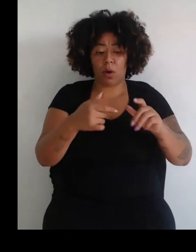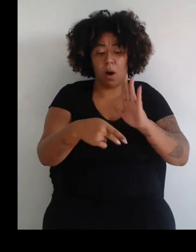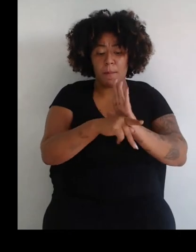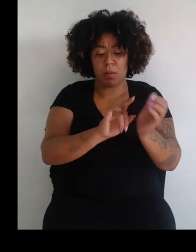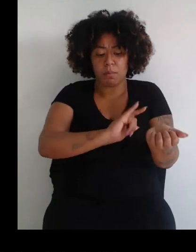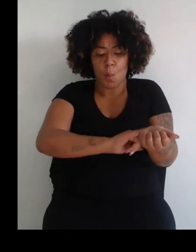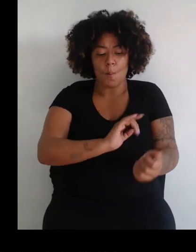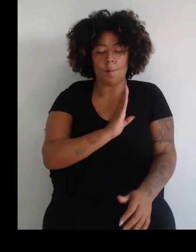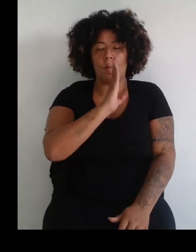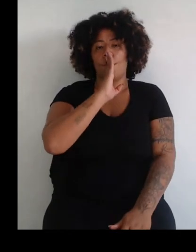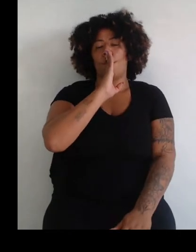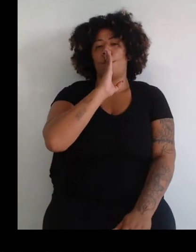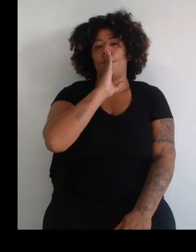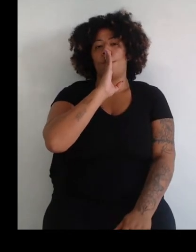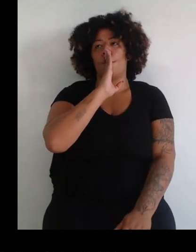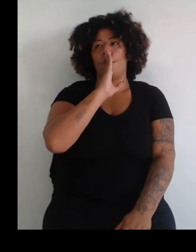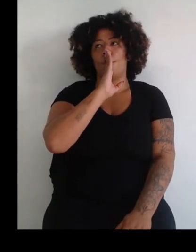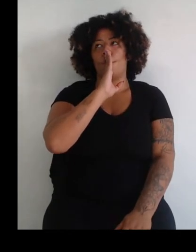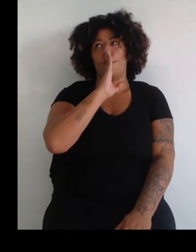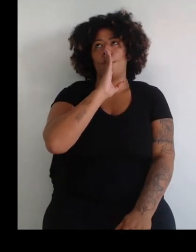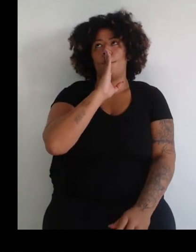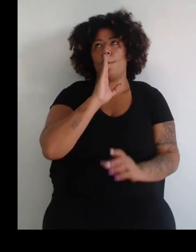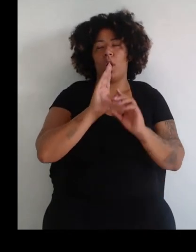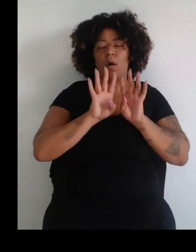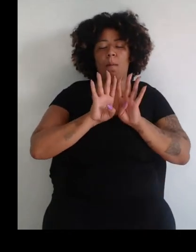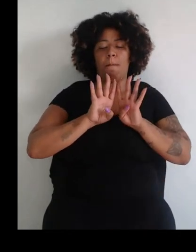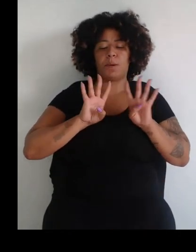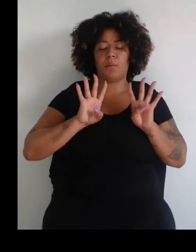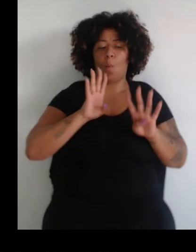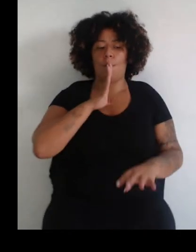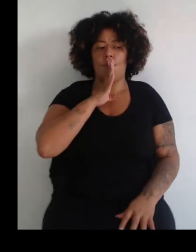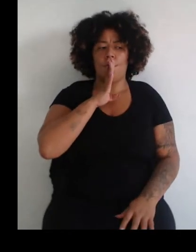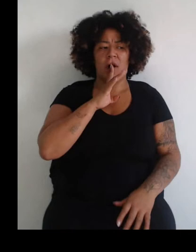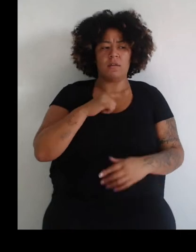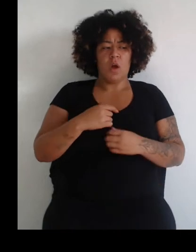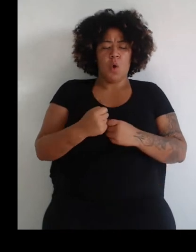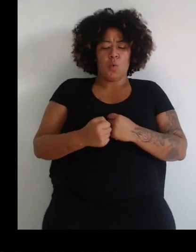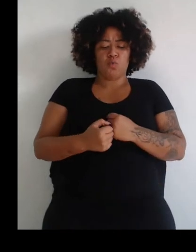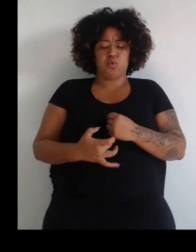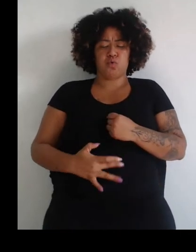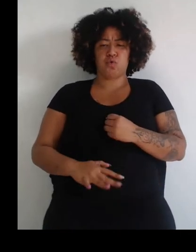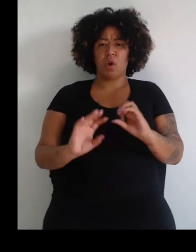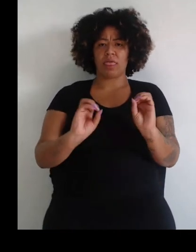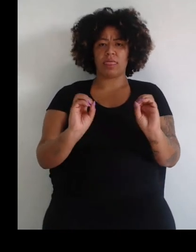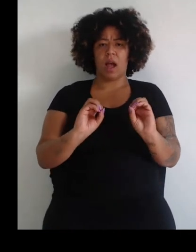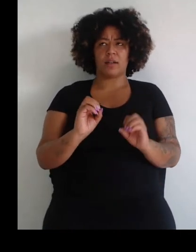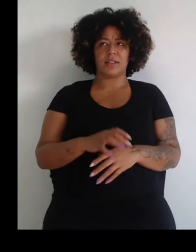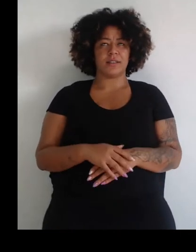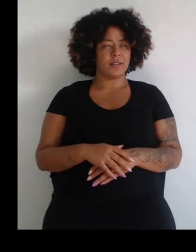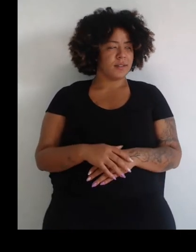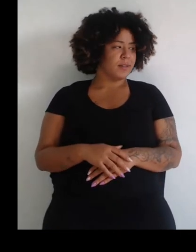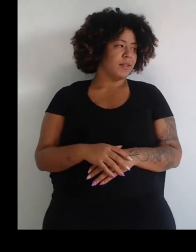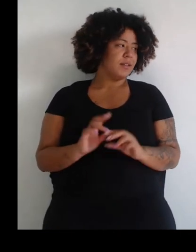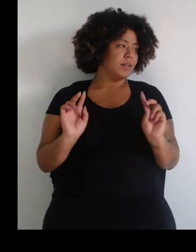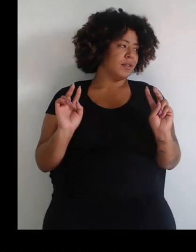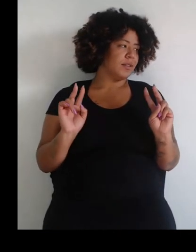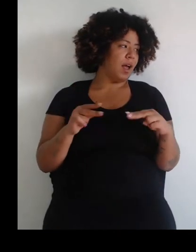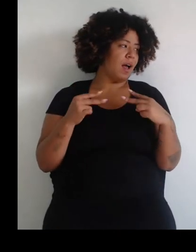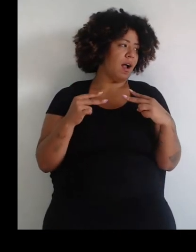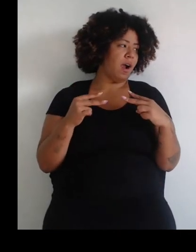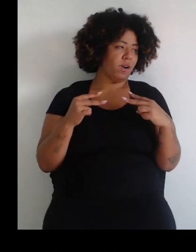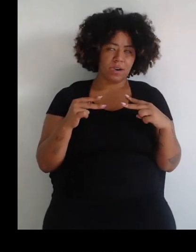e não se ouve o som de ninguém urinando esses homens começam a olhar um para o outro e dão Aquele olhar feliz